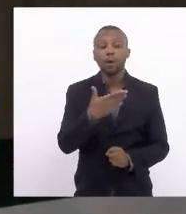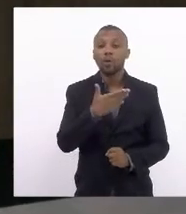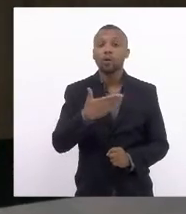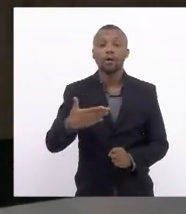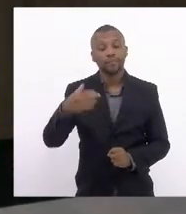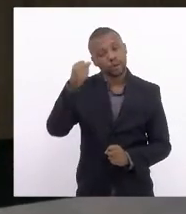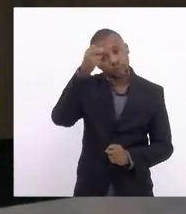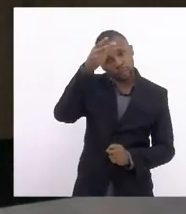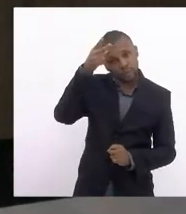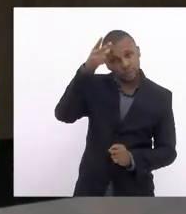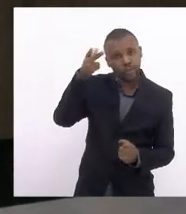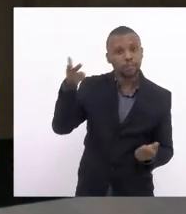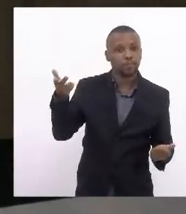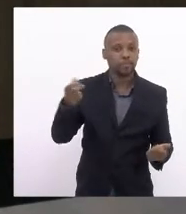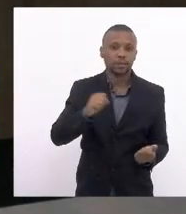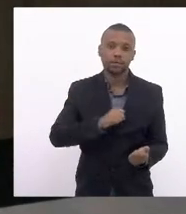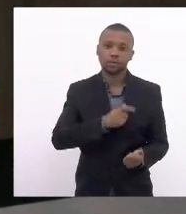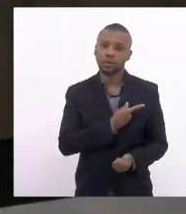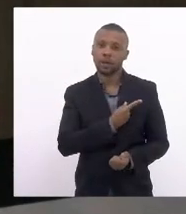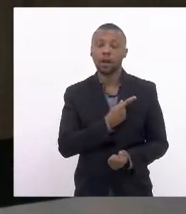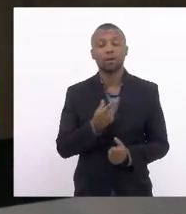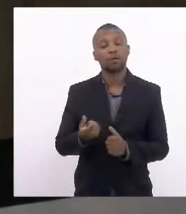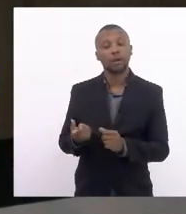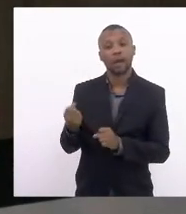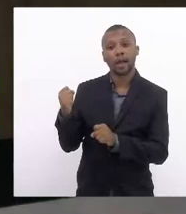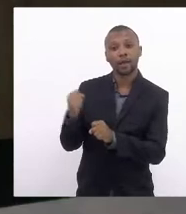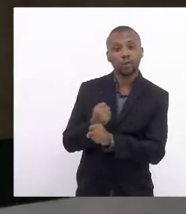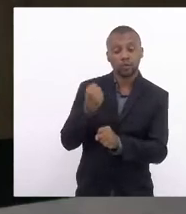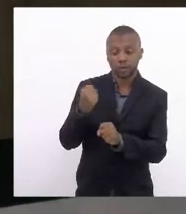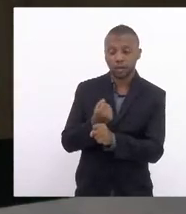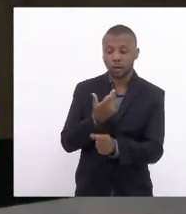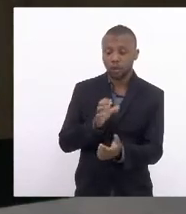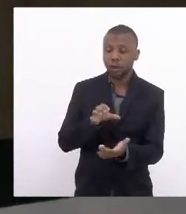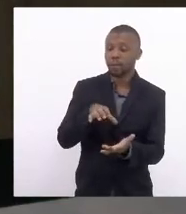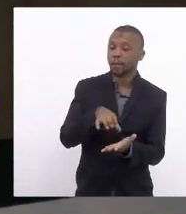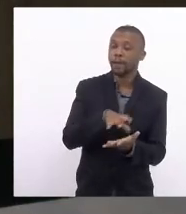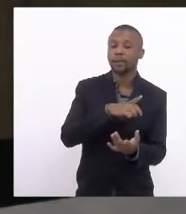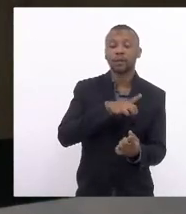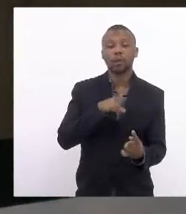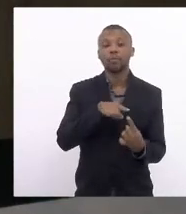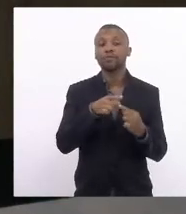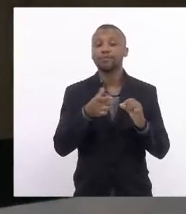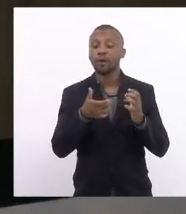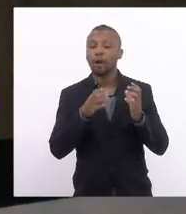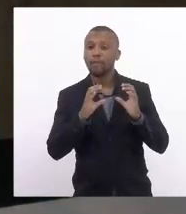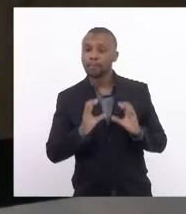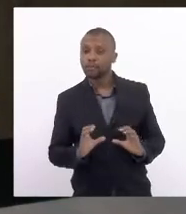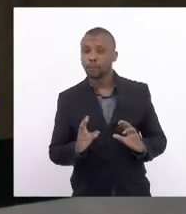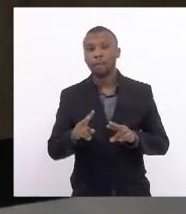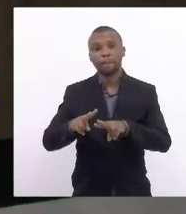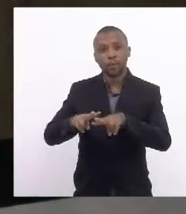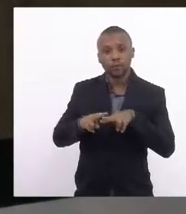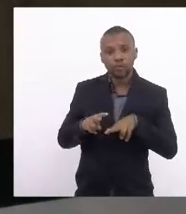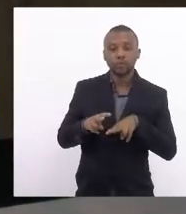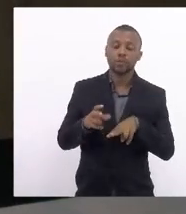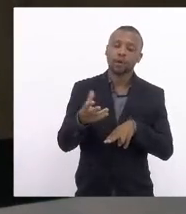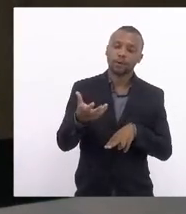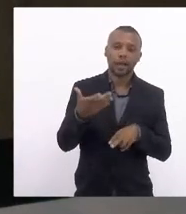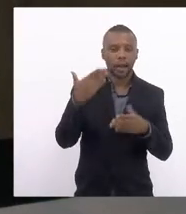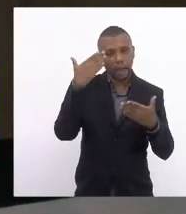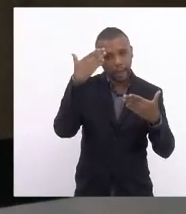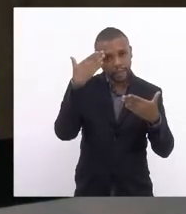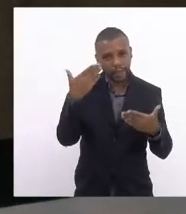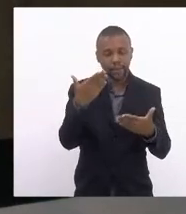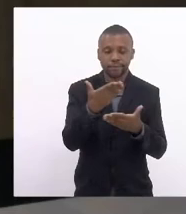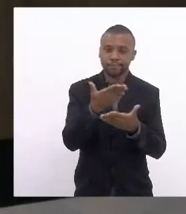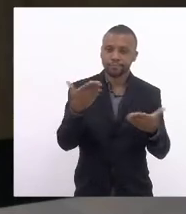e construir ali um equipamento de cidadania. Então, nesse sentido, senhor presidente, eu quero agradecer aos meus